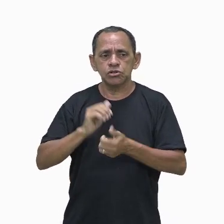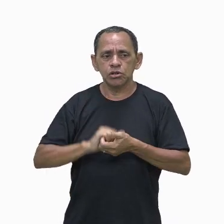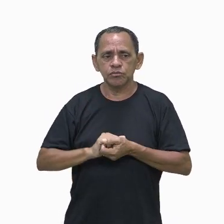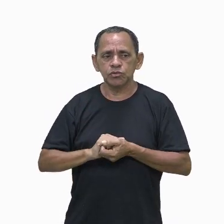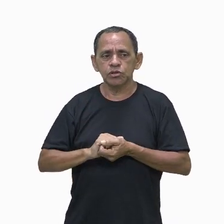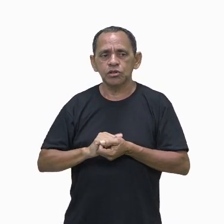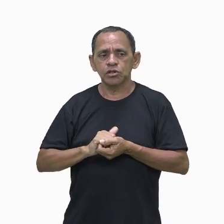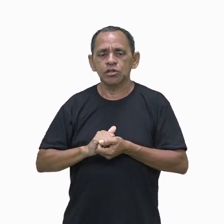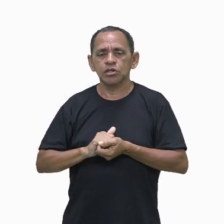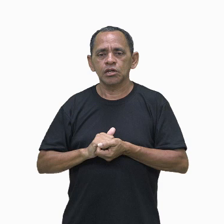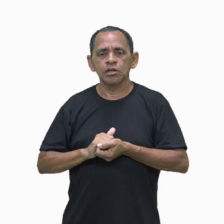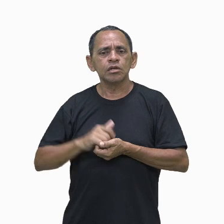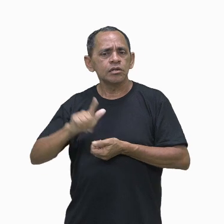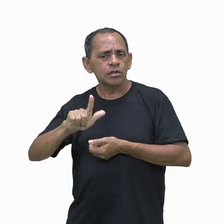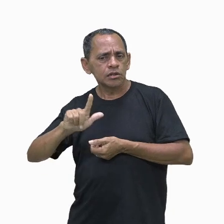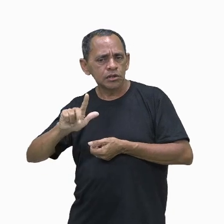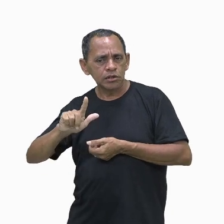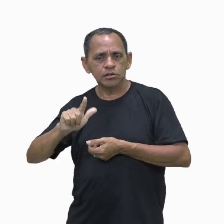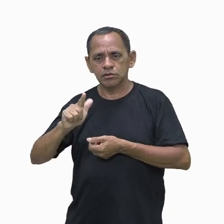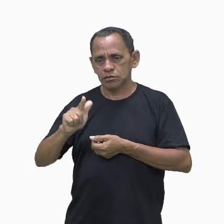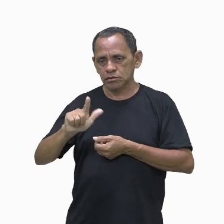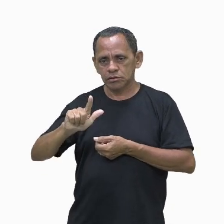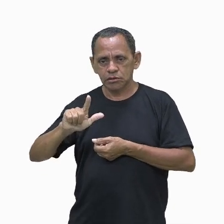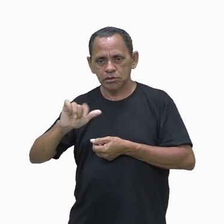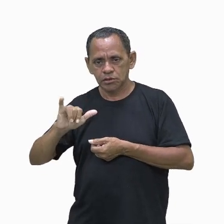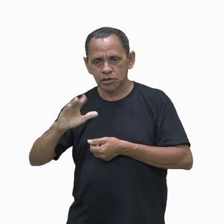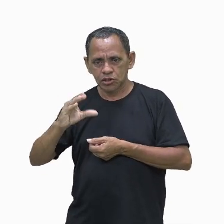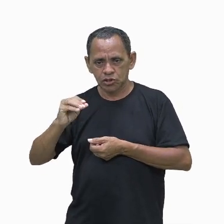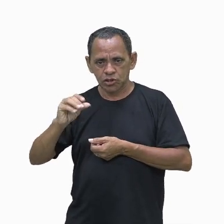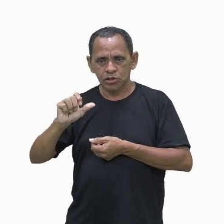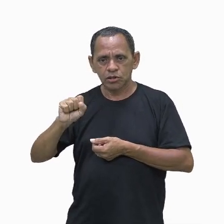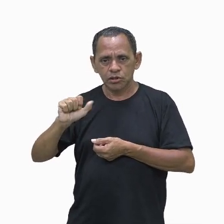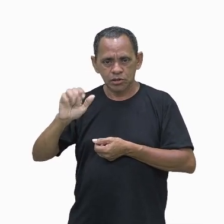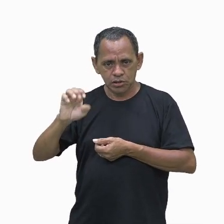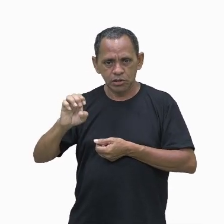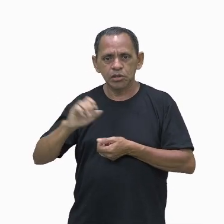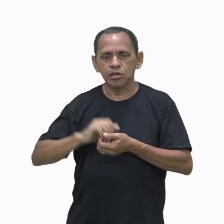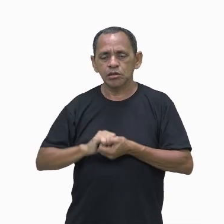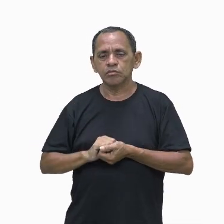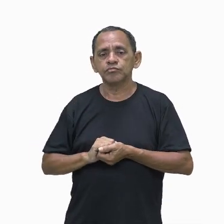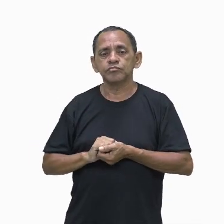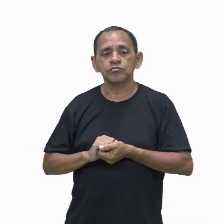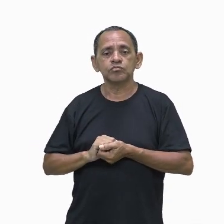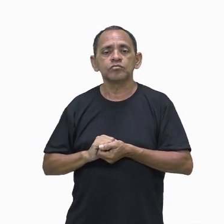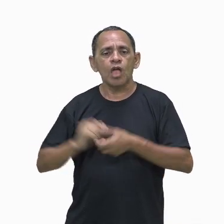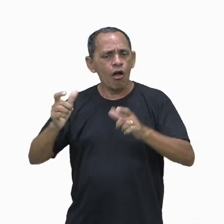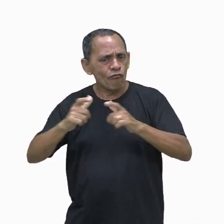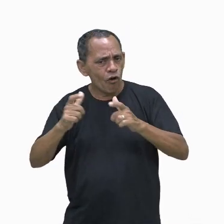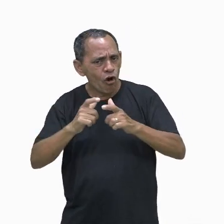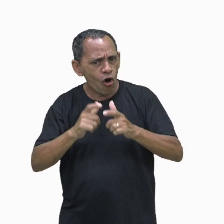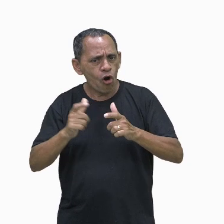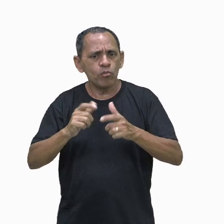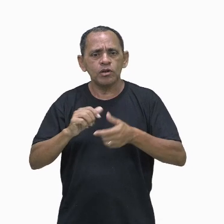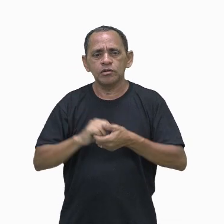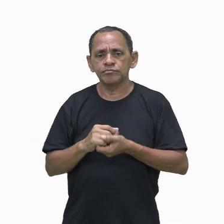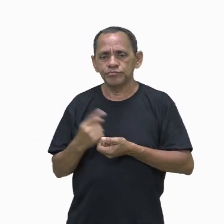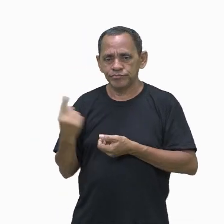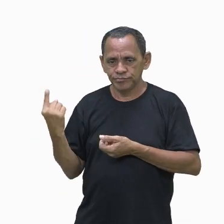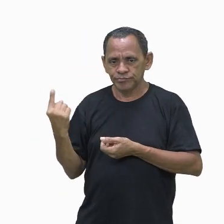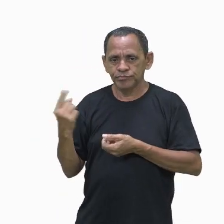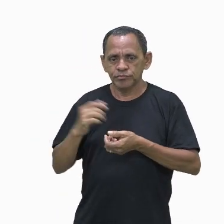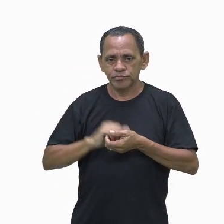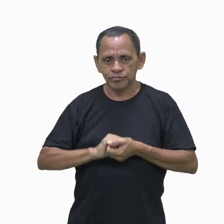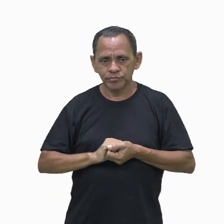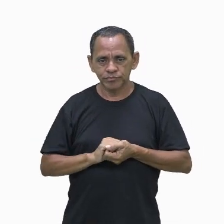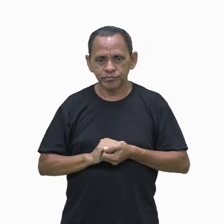carboidrato simples, cuja fórmula é C6H10O5 N vezes. Mas